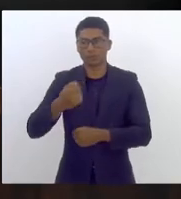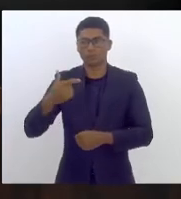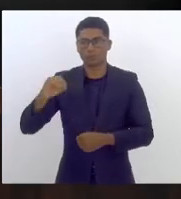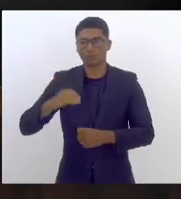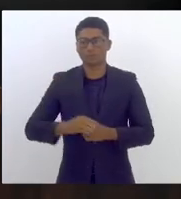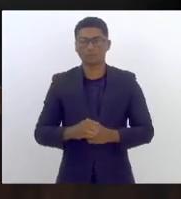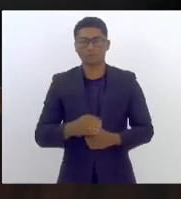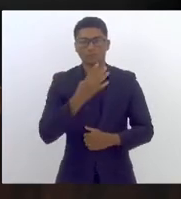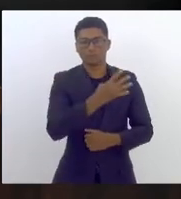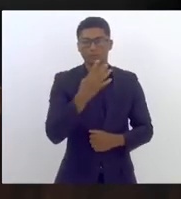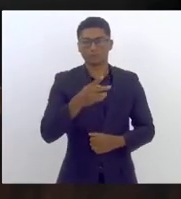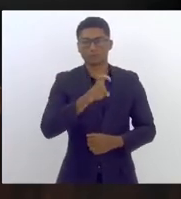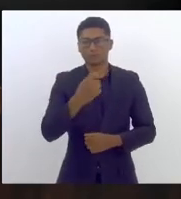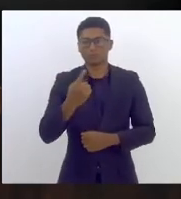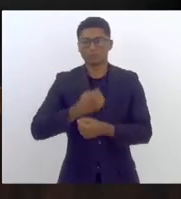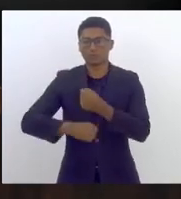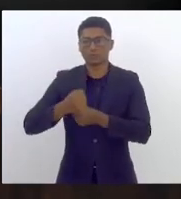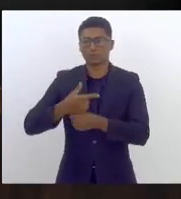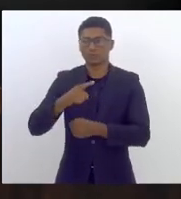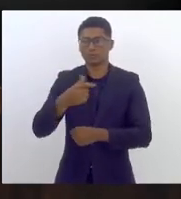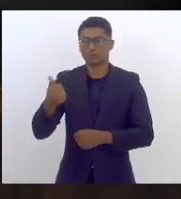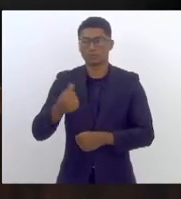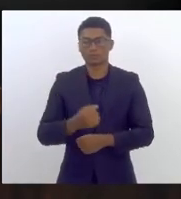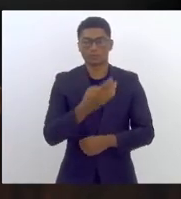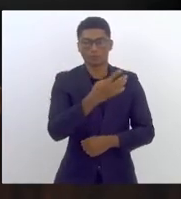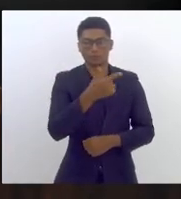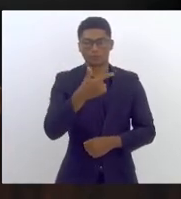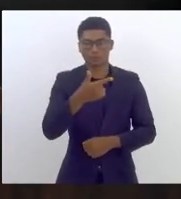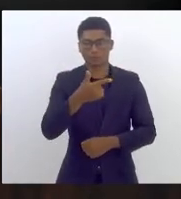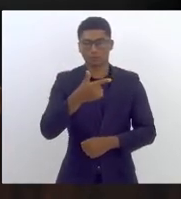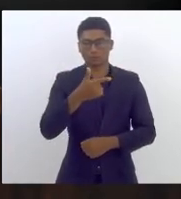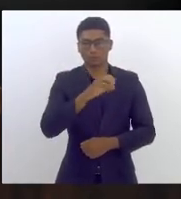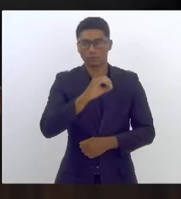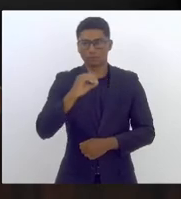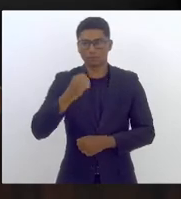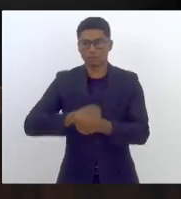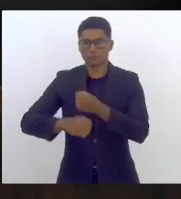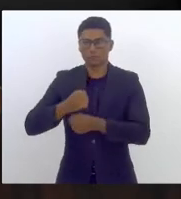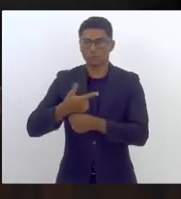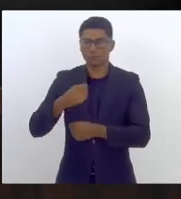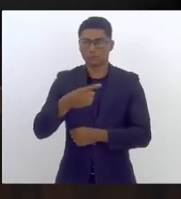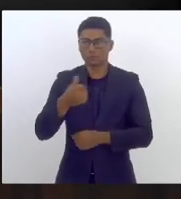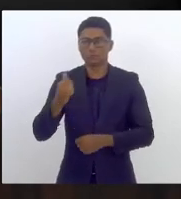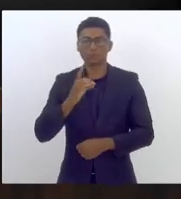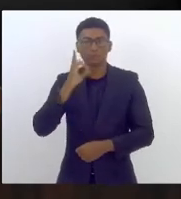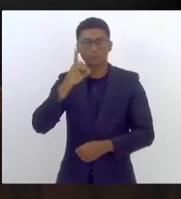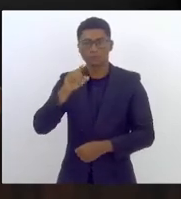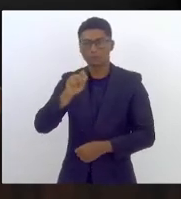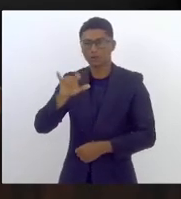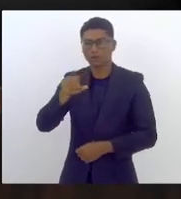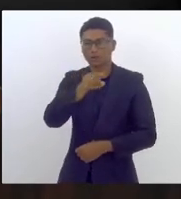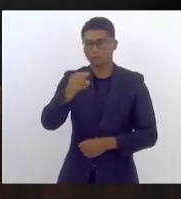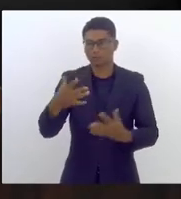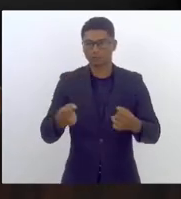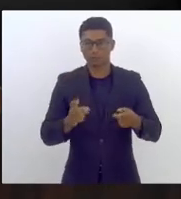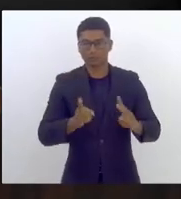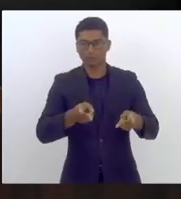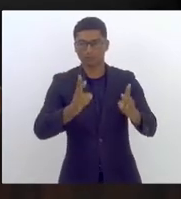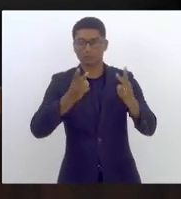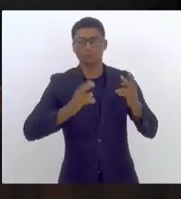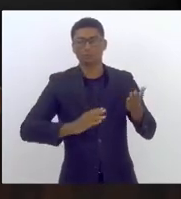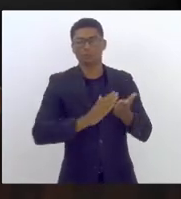4451 de 21 4200 de 21 Deputado Daniel librelon se eu acho que aprovam permaneça Como